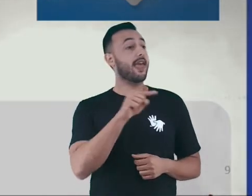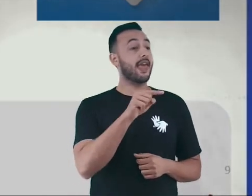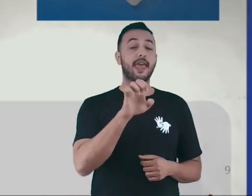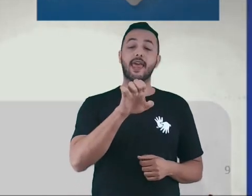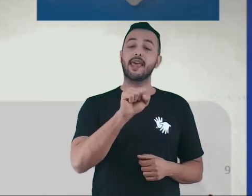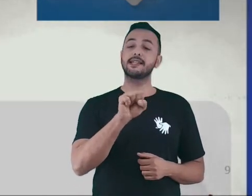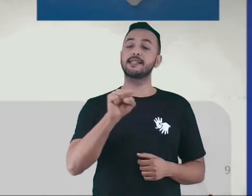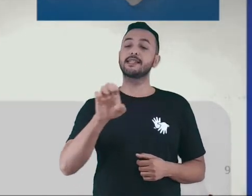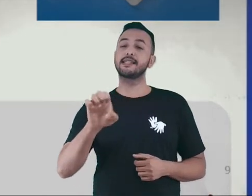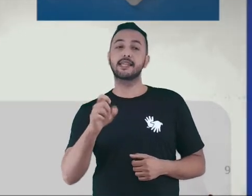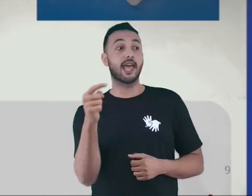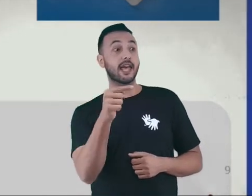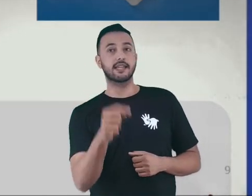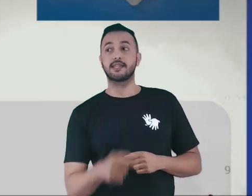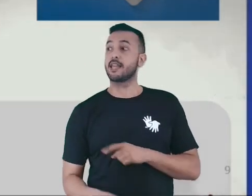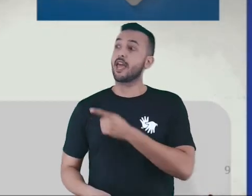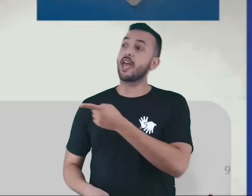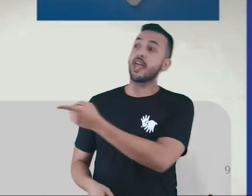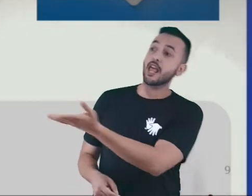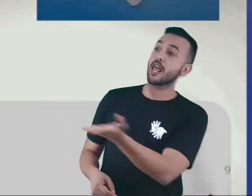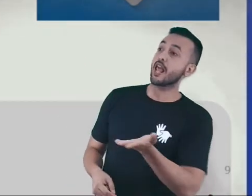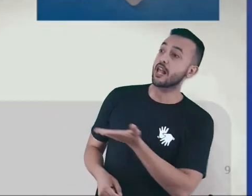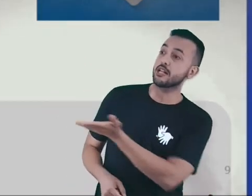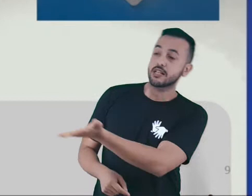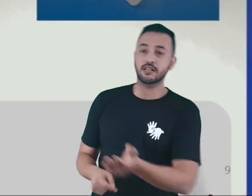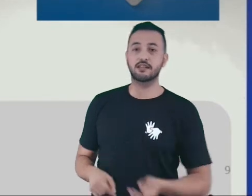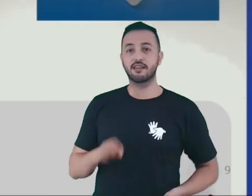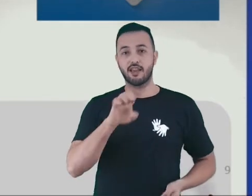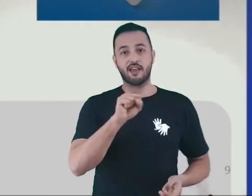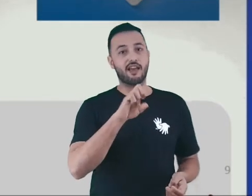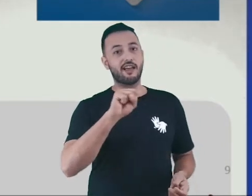essa, esses, essas.